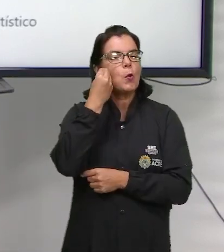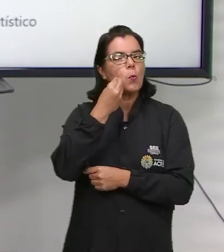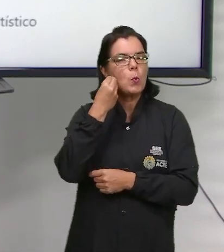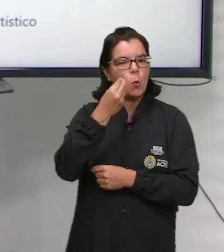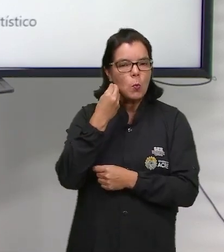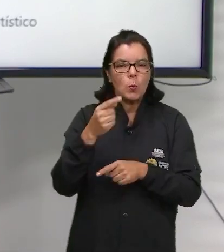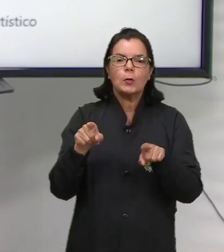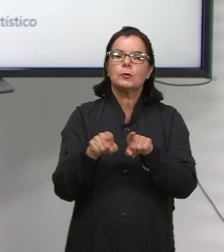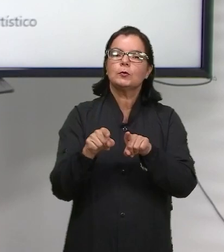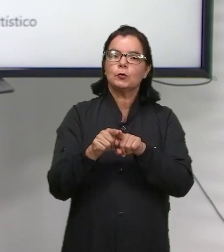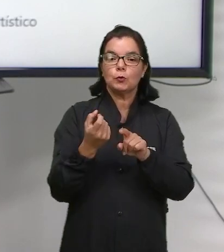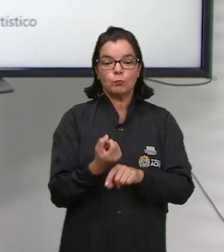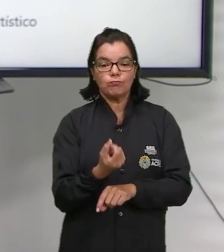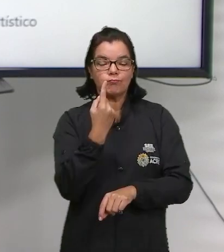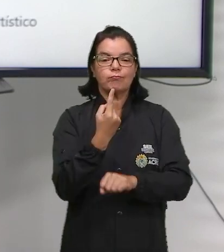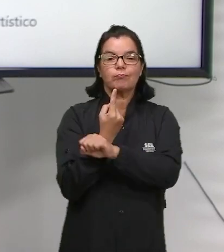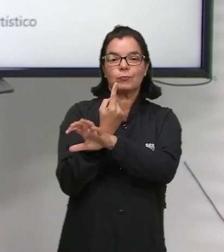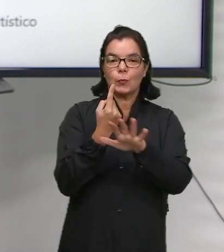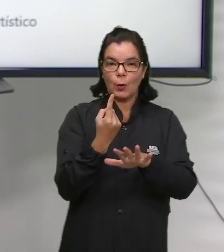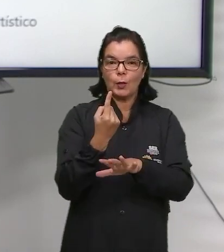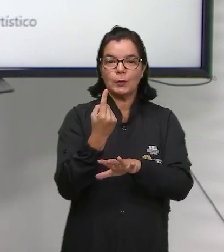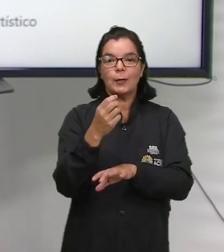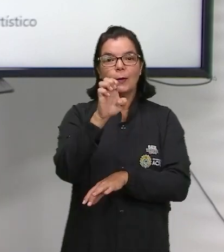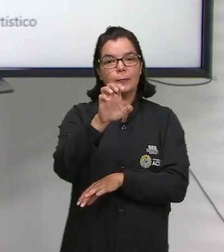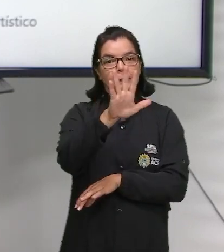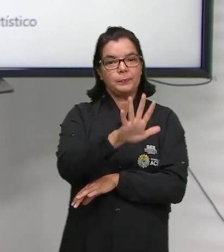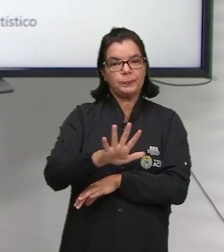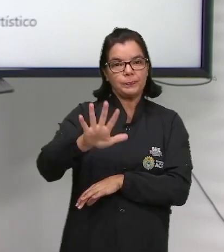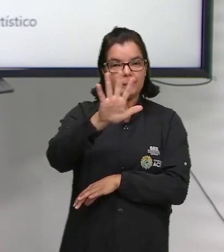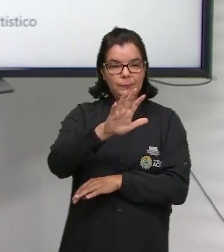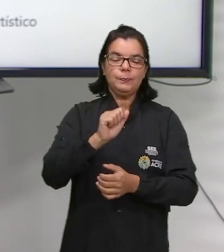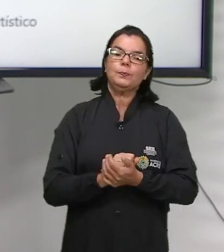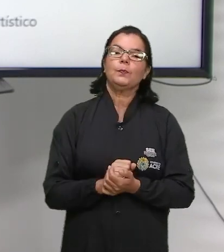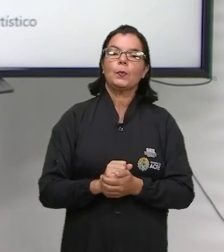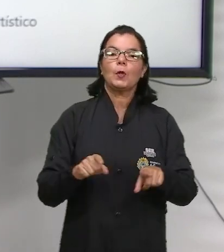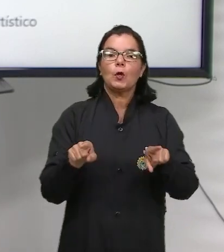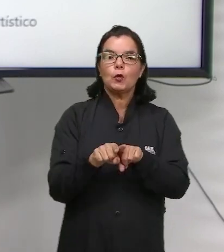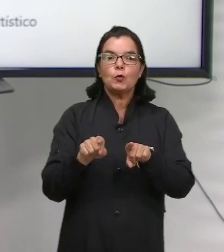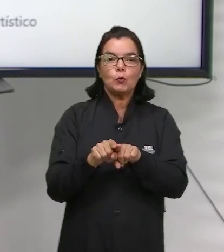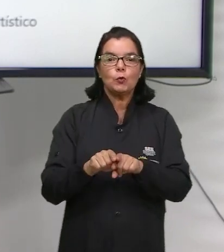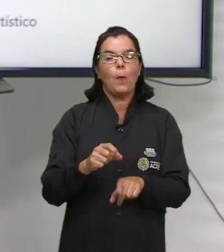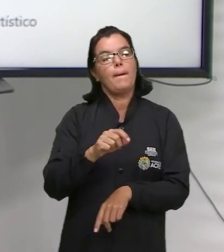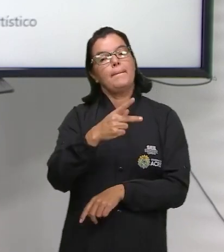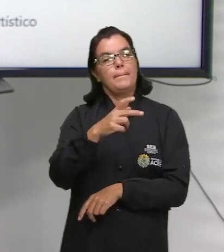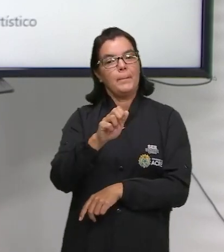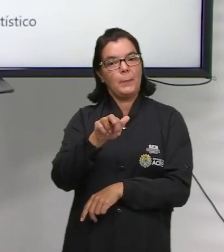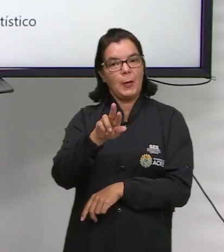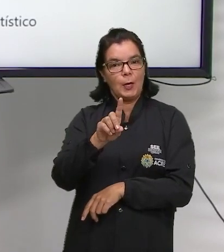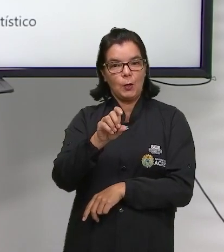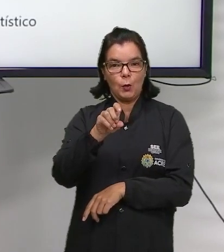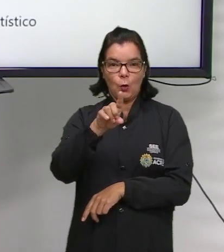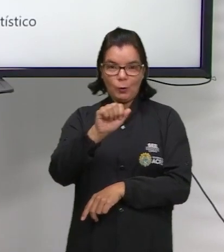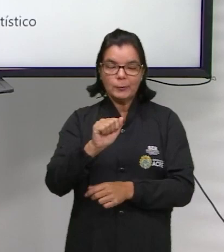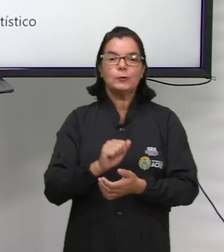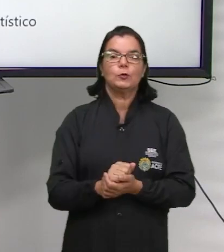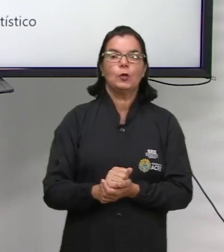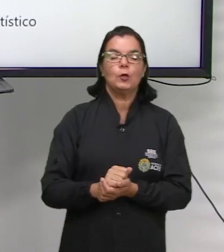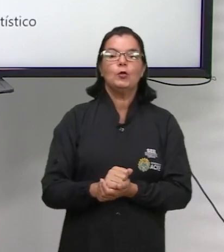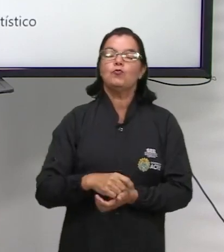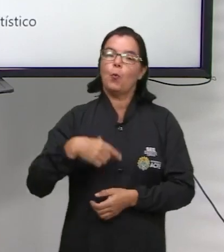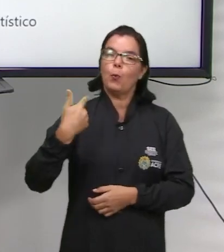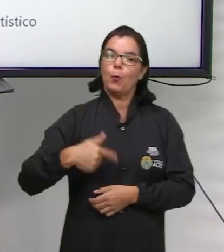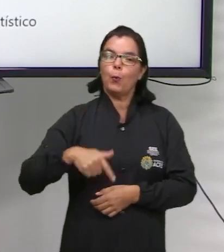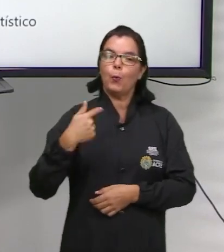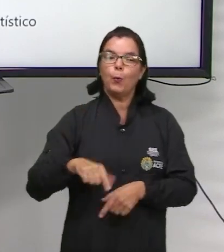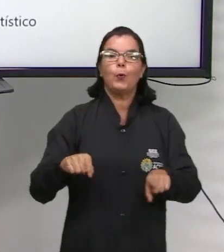os movimentos vanguardistas da Europa. Paródias do quinhentismo, do romantismo e do parnasianismo. E aí anota,